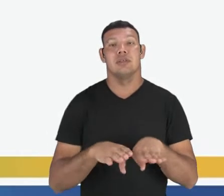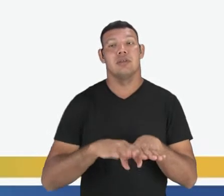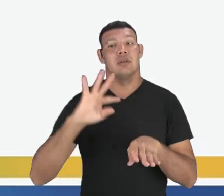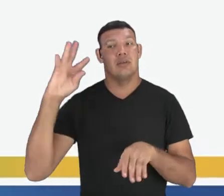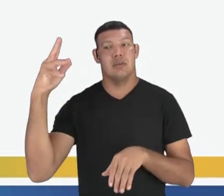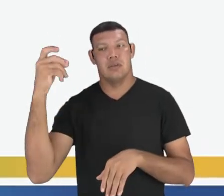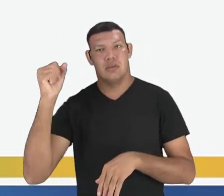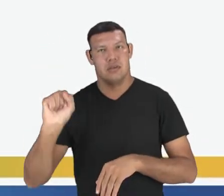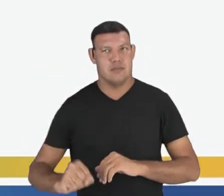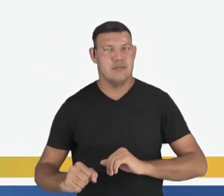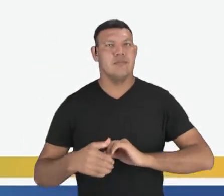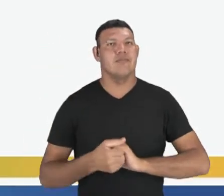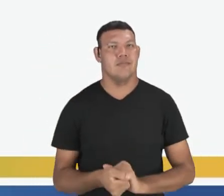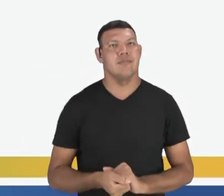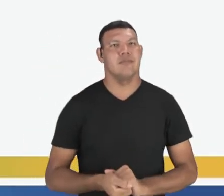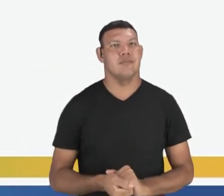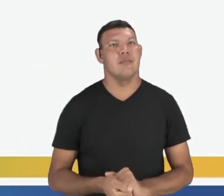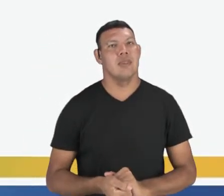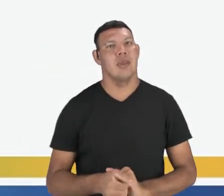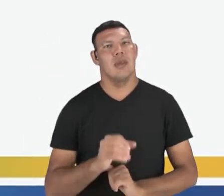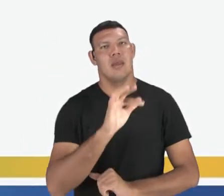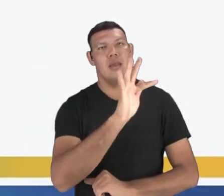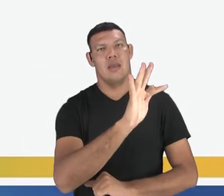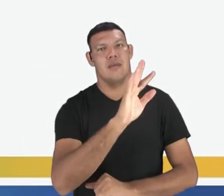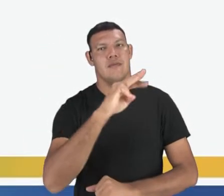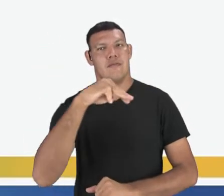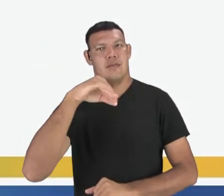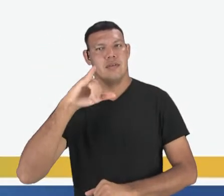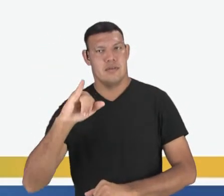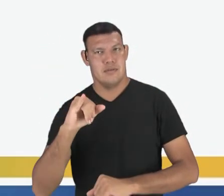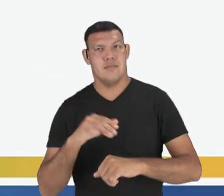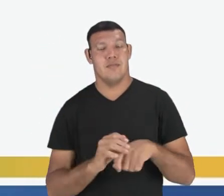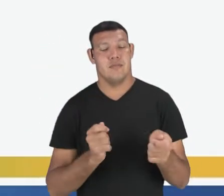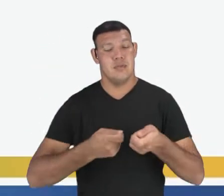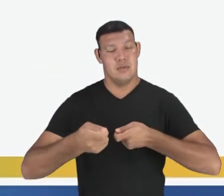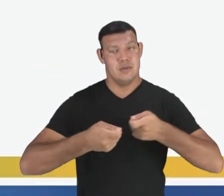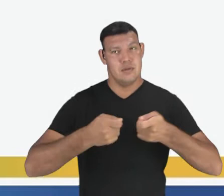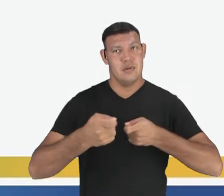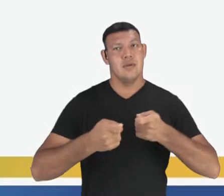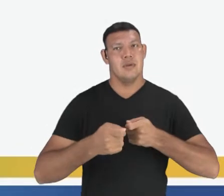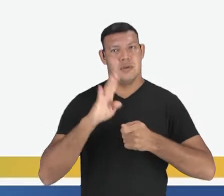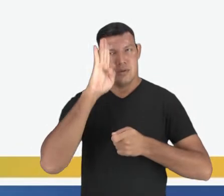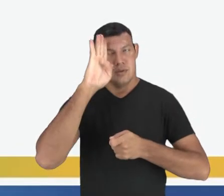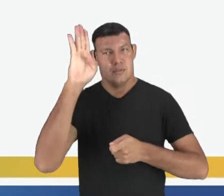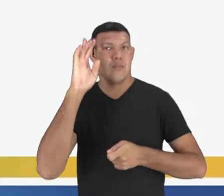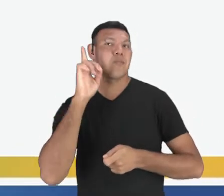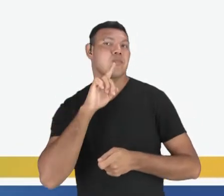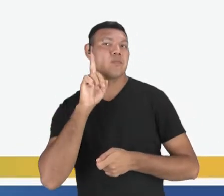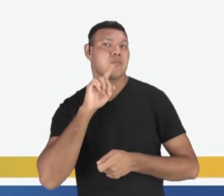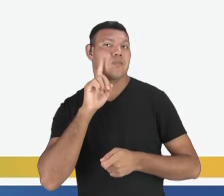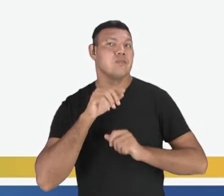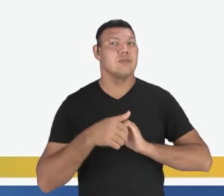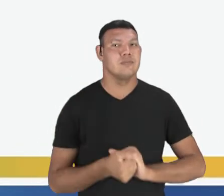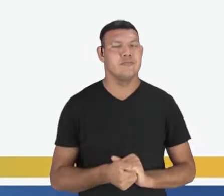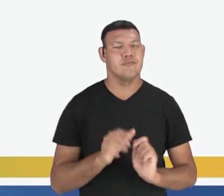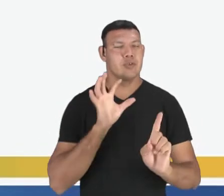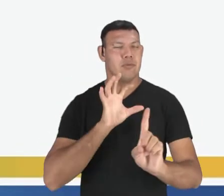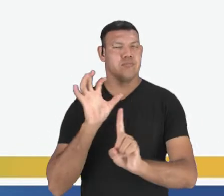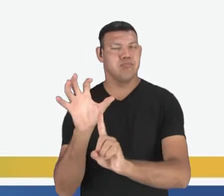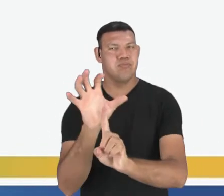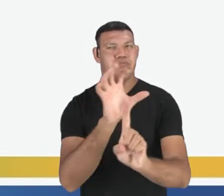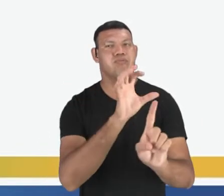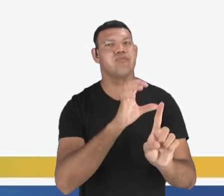Monetário Internacional FMI, que ambos são controlados majoritariamente pelos Estados Unidos e, portanto, sofre grande